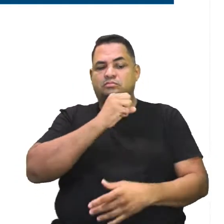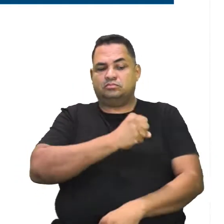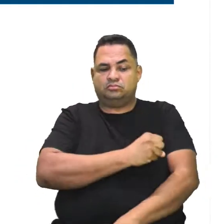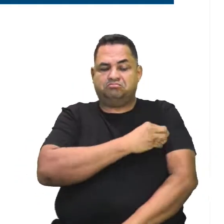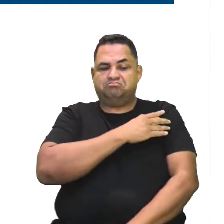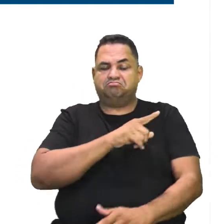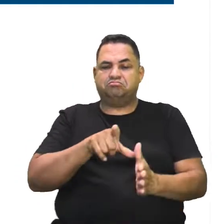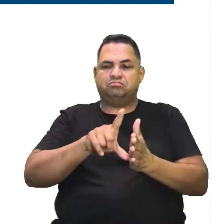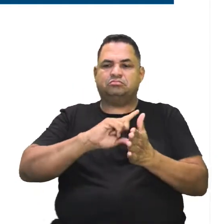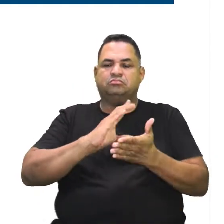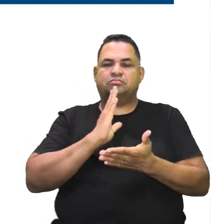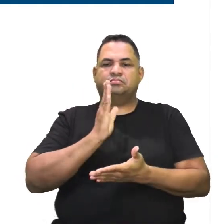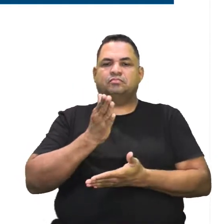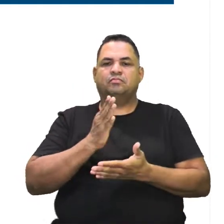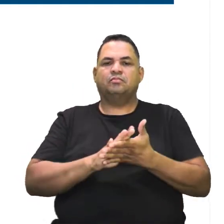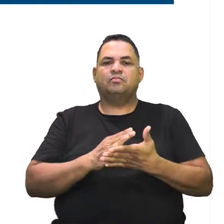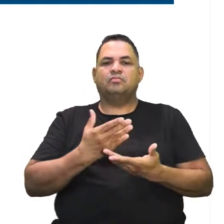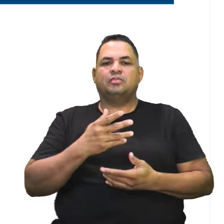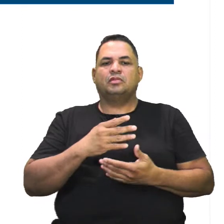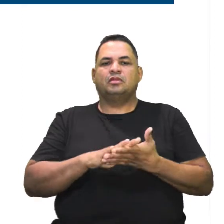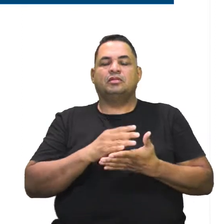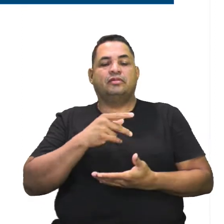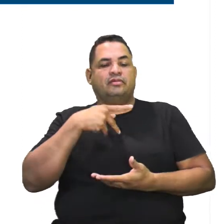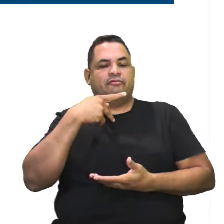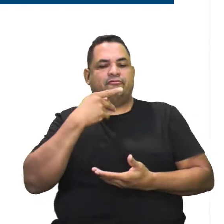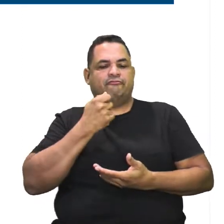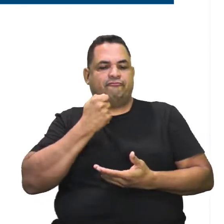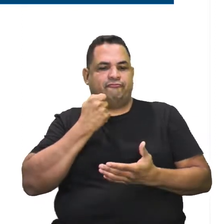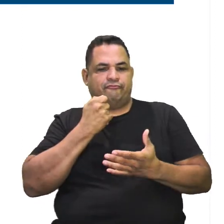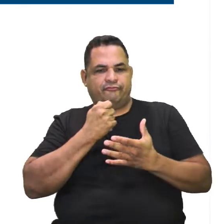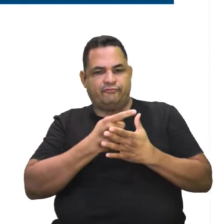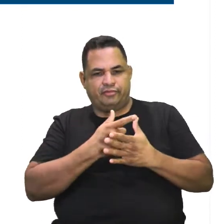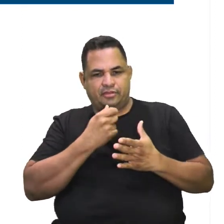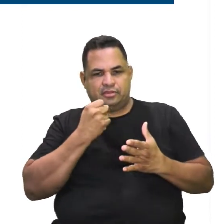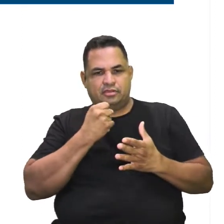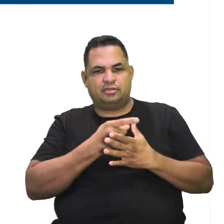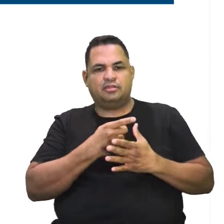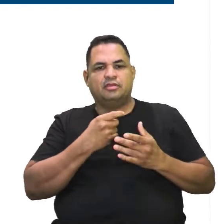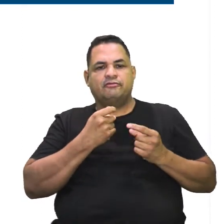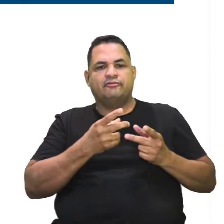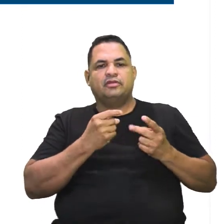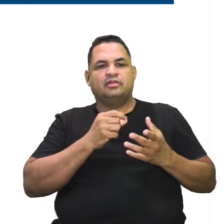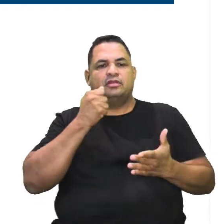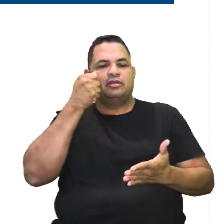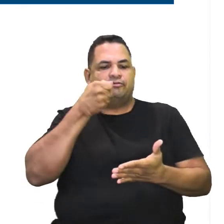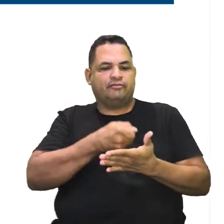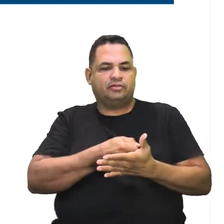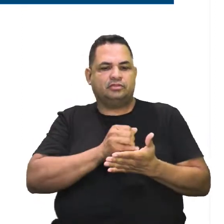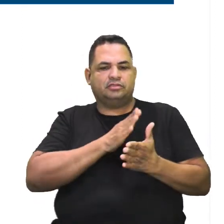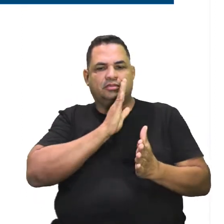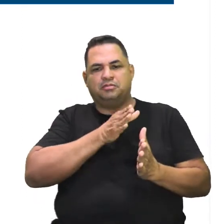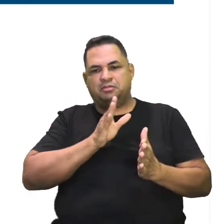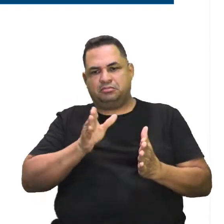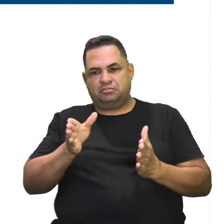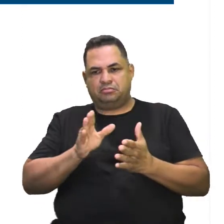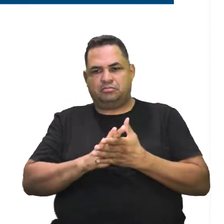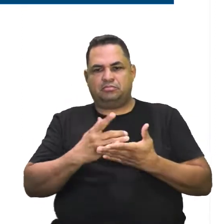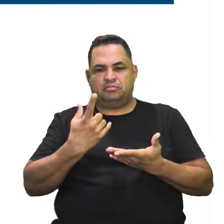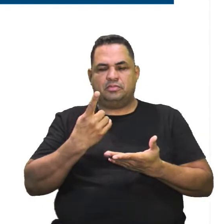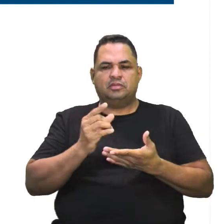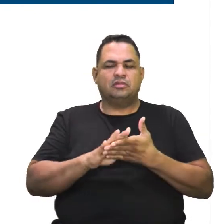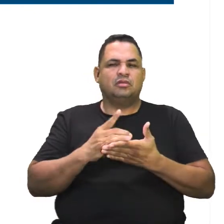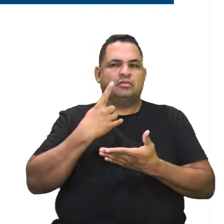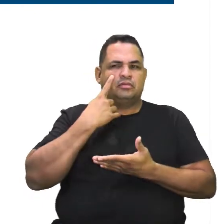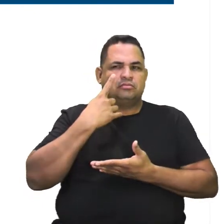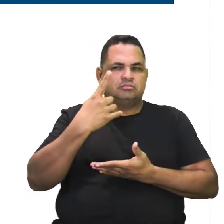anteriores, né? Já falamos sobre venda à vista e a prazo, já conversamos sobre a questão de verificar direitinho quando você for comprar